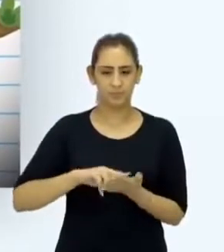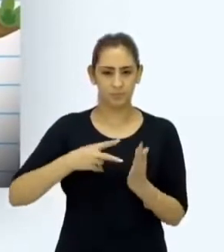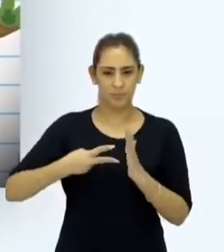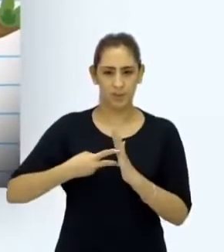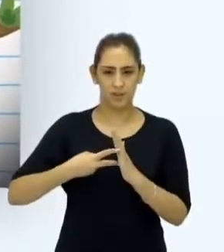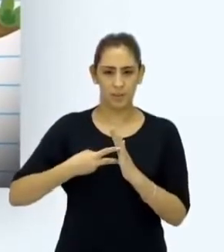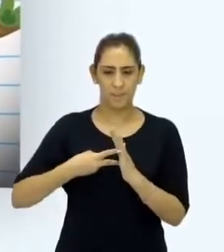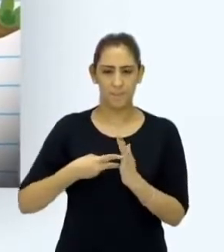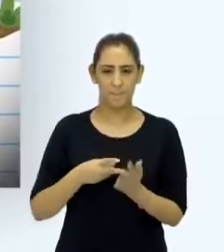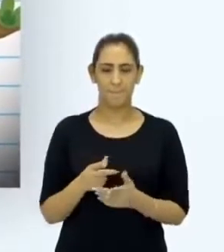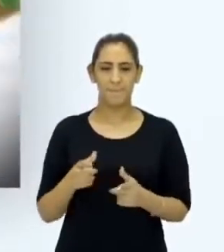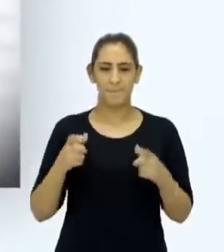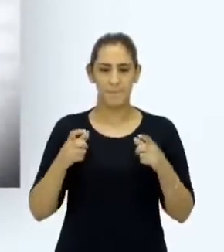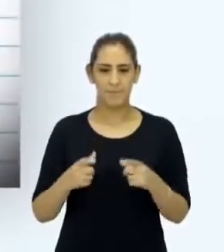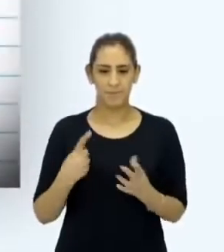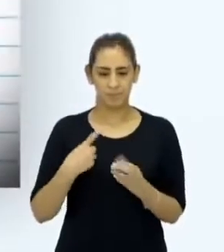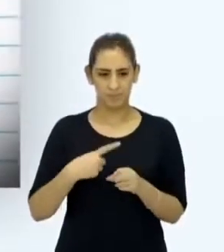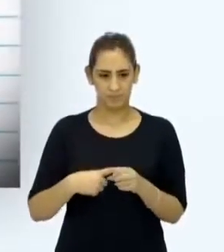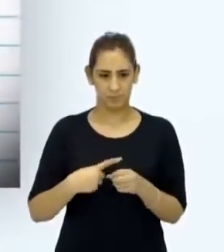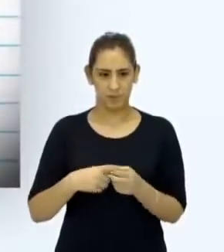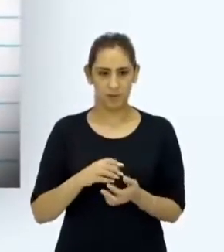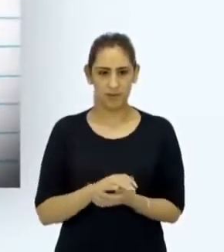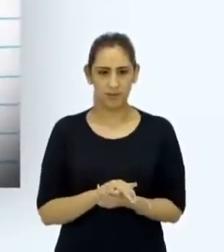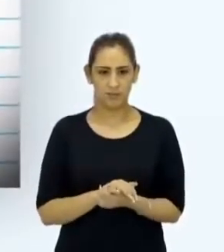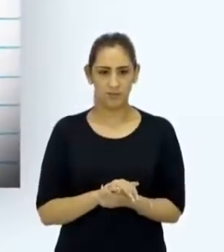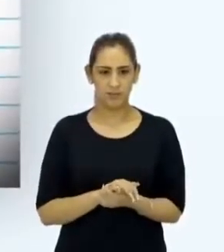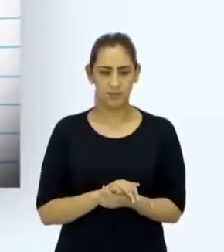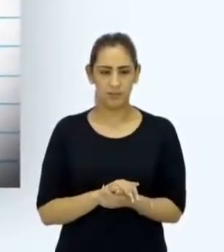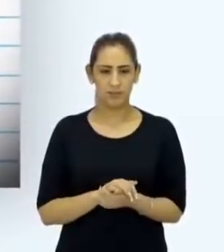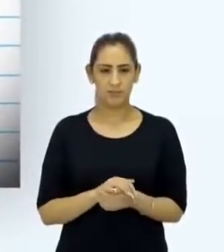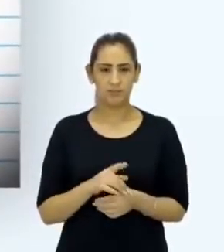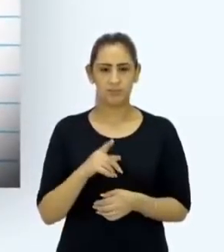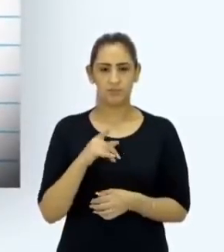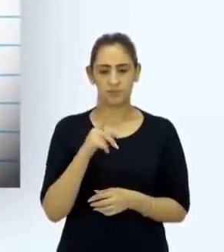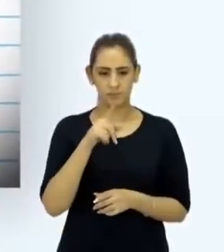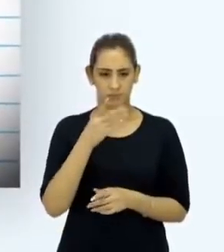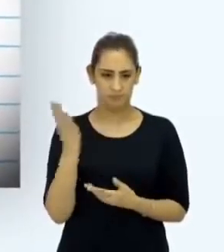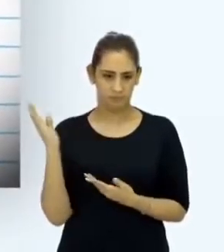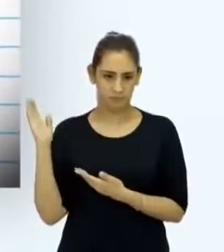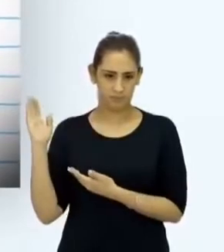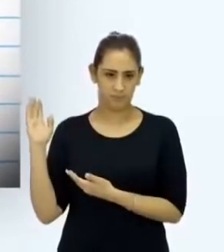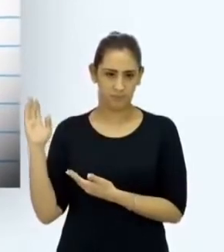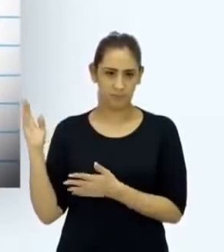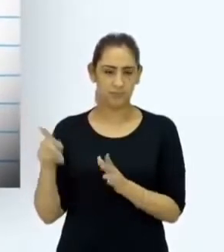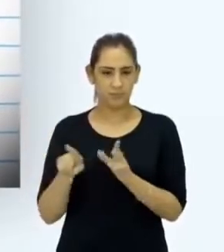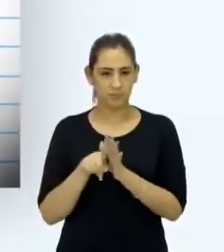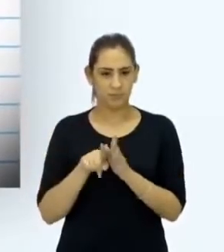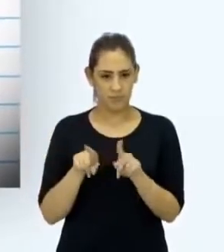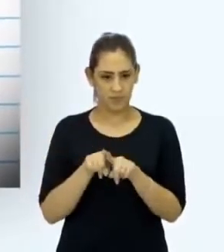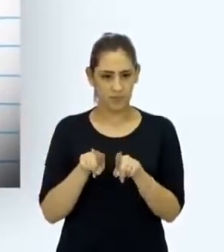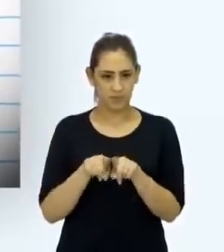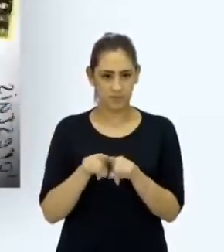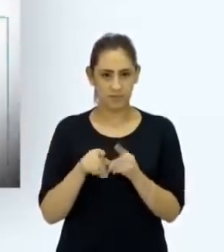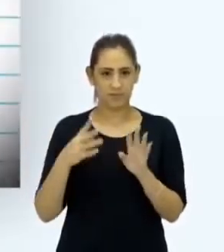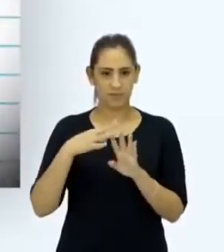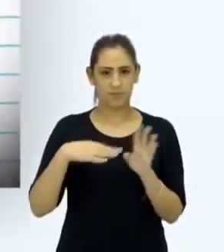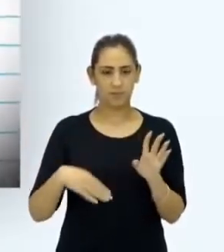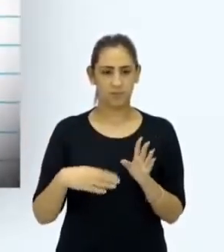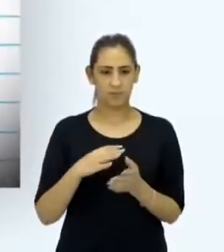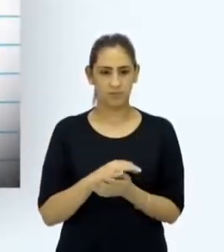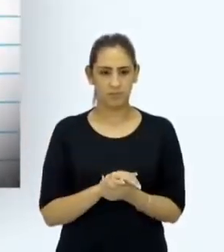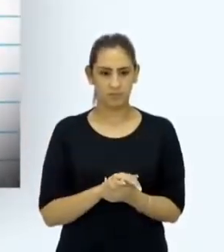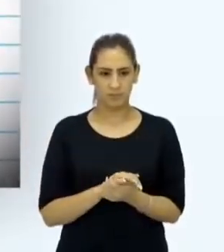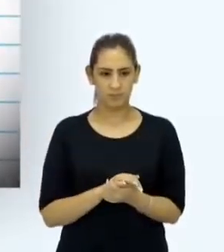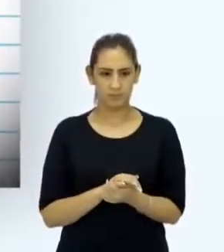não se restringe a áreas rurais, pois estabelecimentos com essas características também estão presentes em perímetros urbanos. É